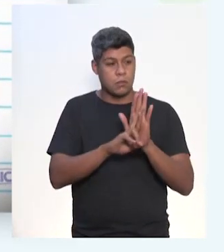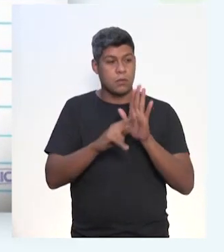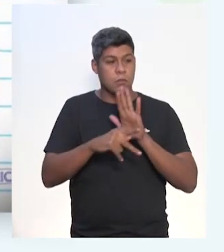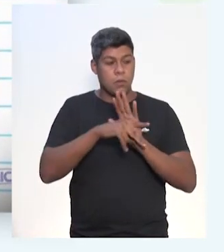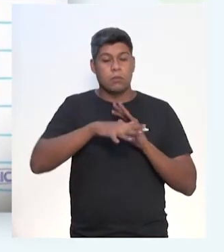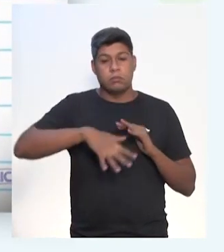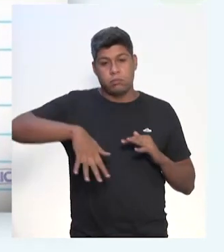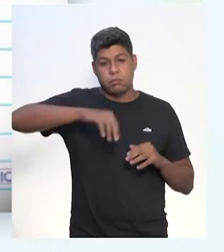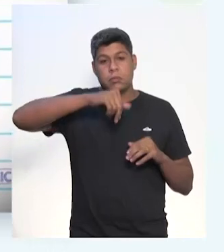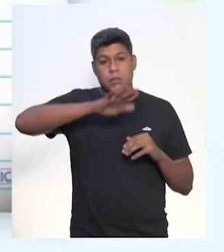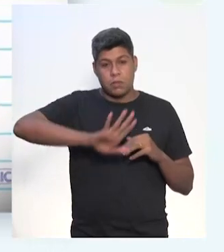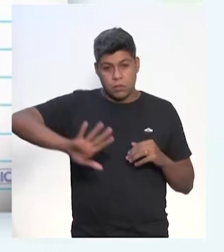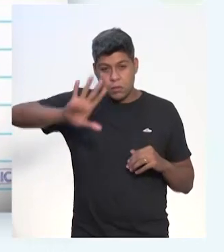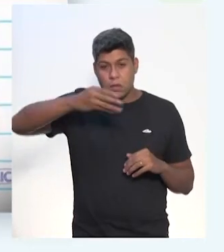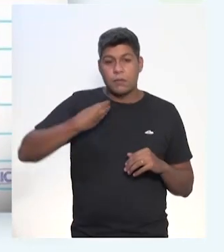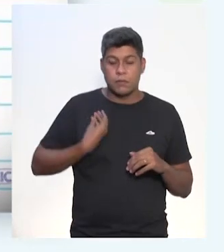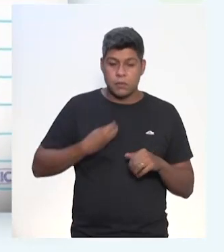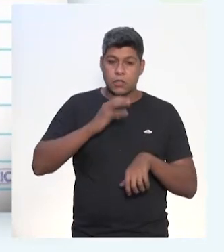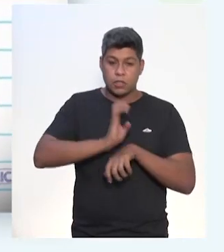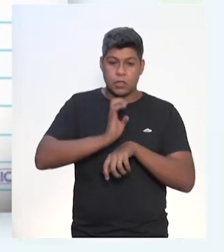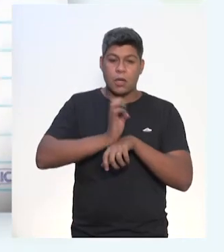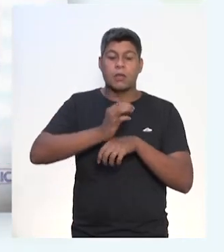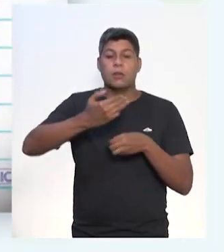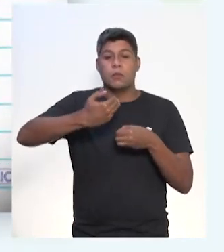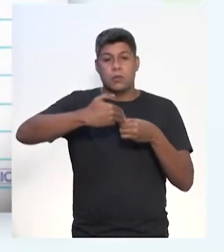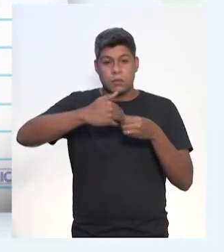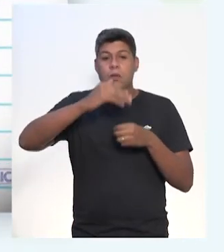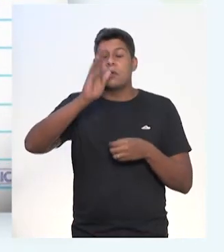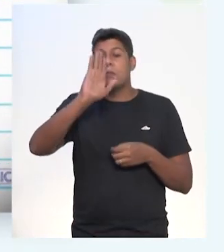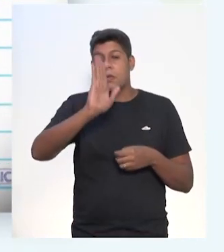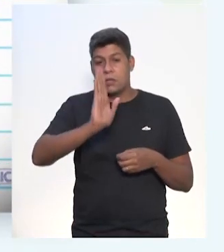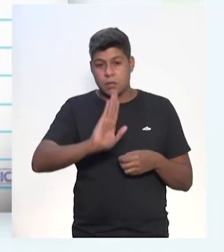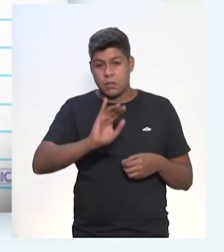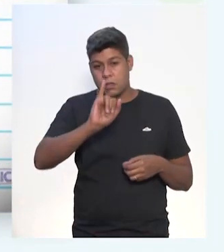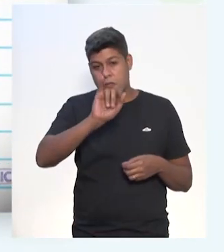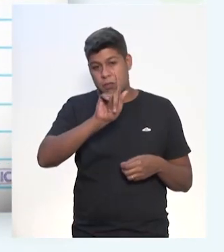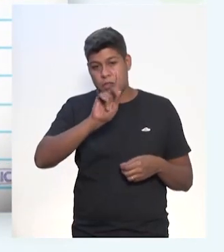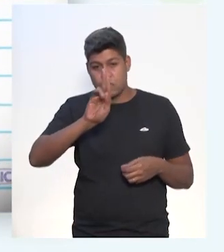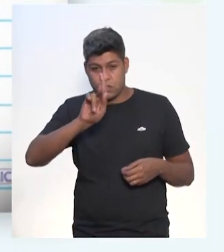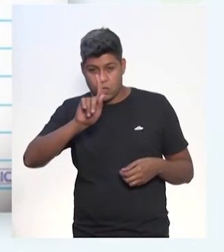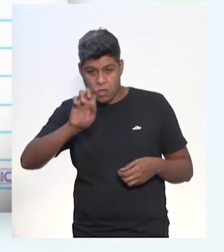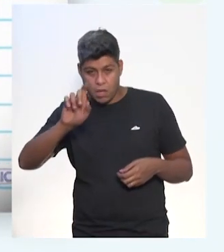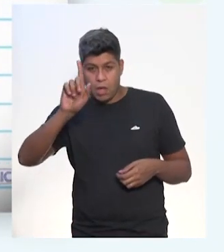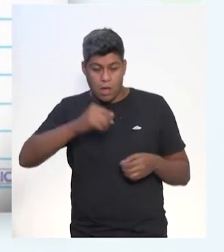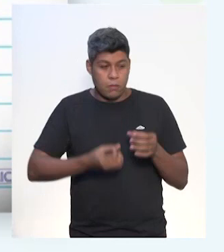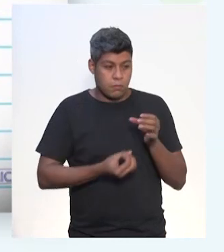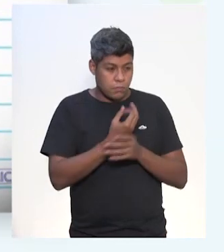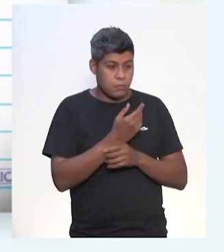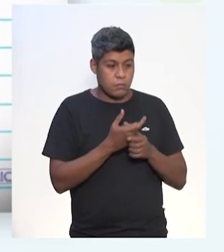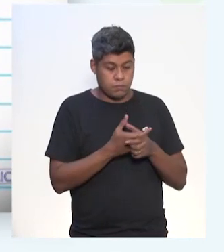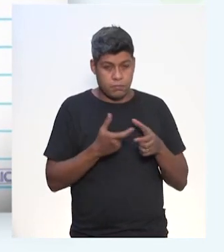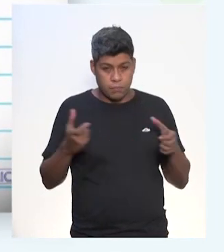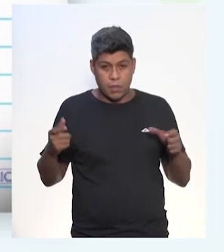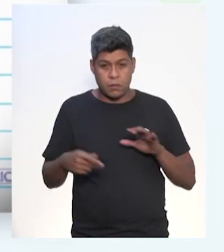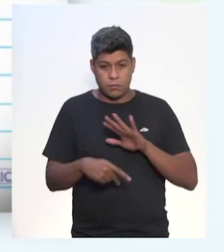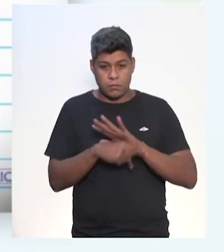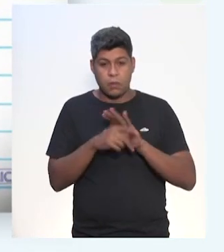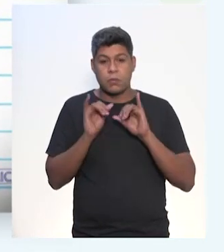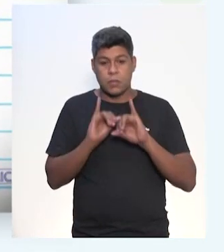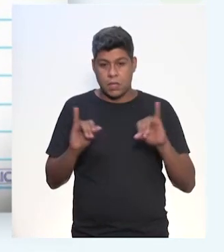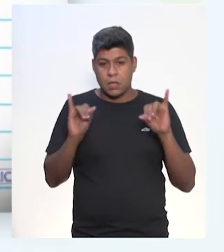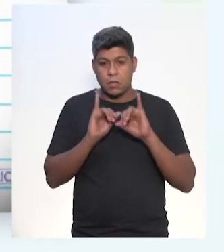território nacional e a realidade dos estados e municípios. No Brasil, o IBGE está envolvido na produção de grande parte dos dados